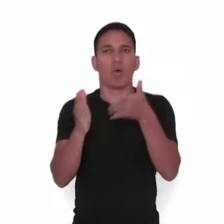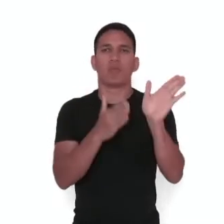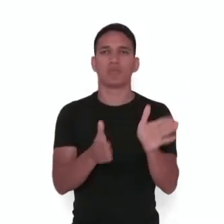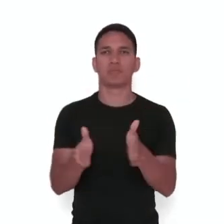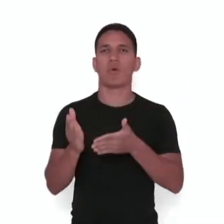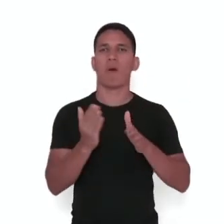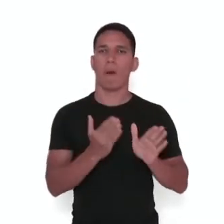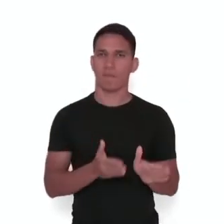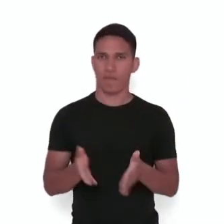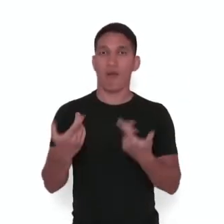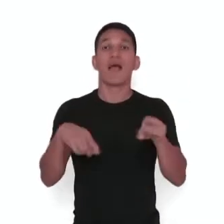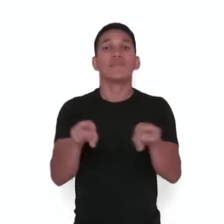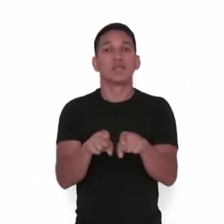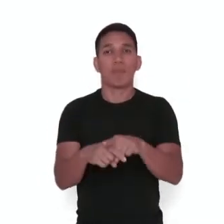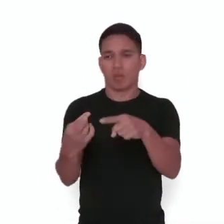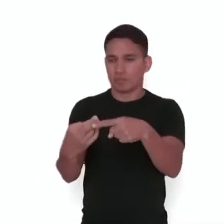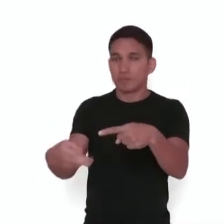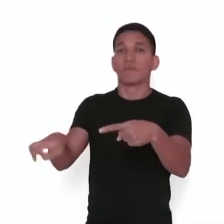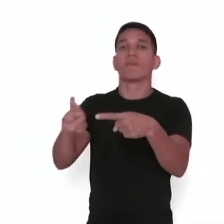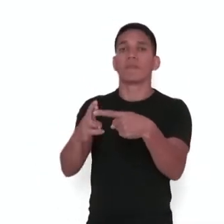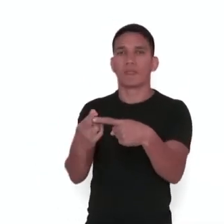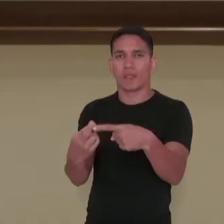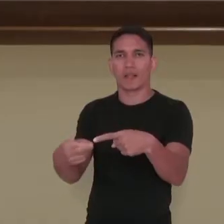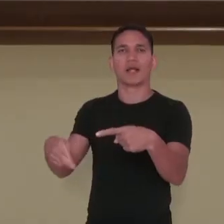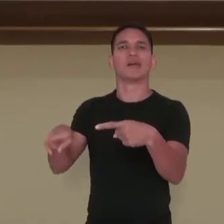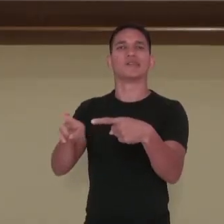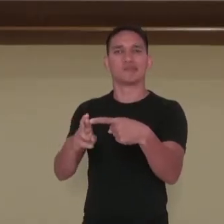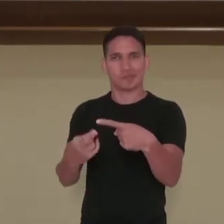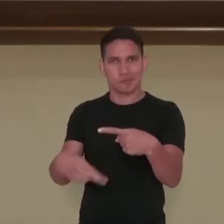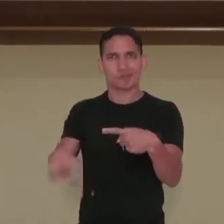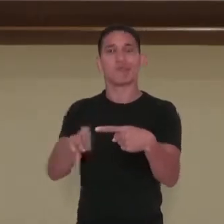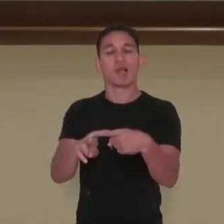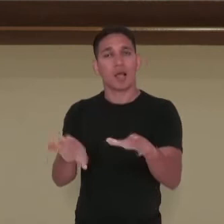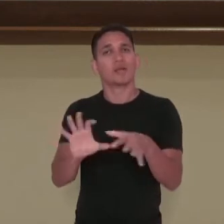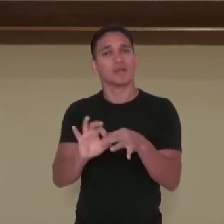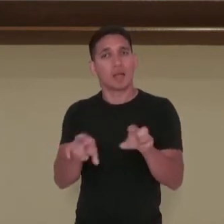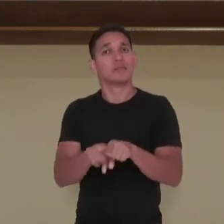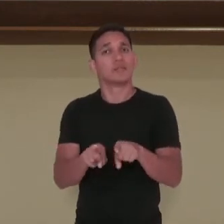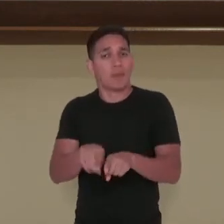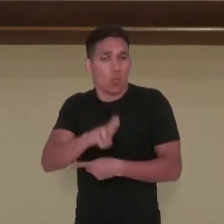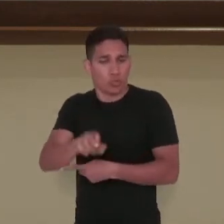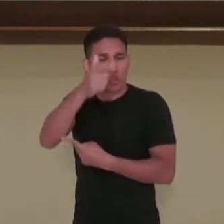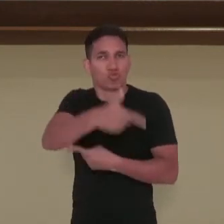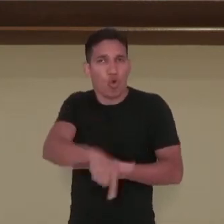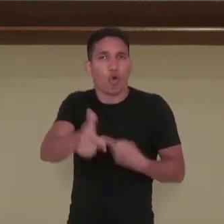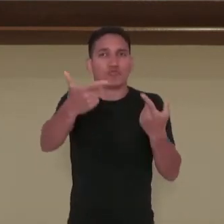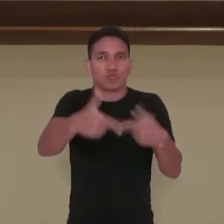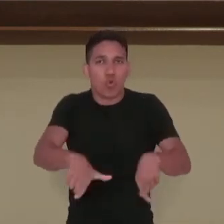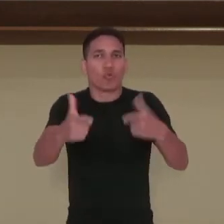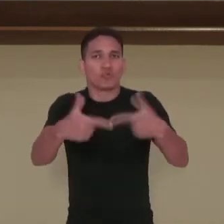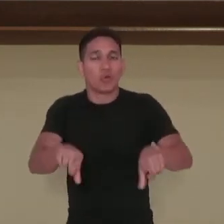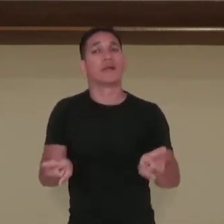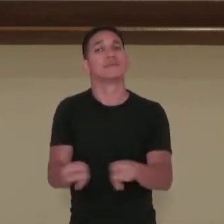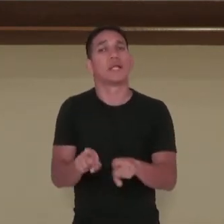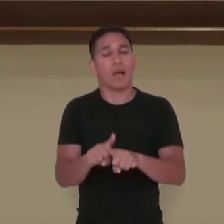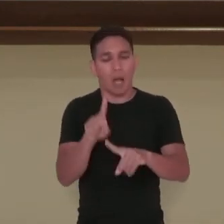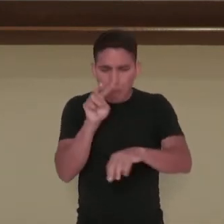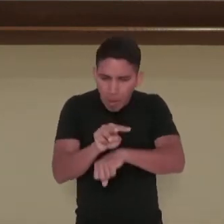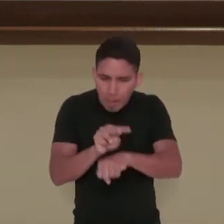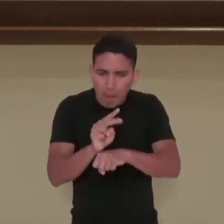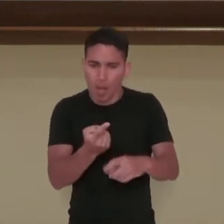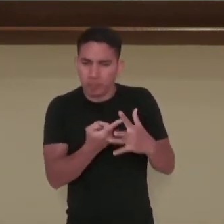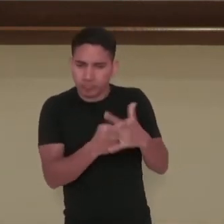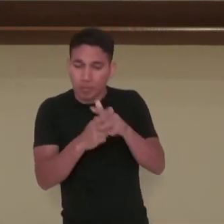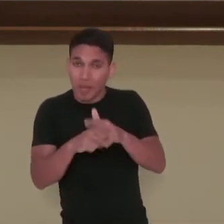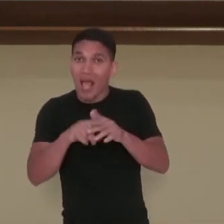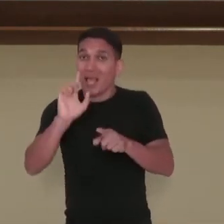uma reutilização da produção, uma reciclagem do lixo produzido, além de um tratamento e aí